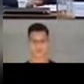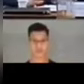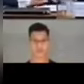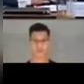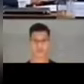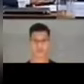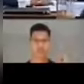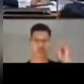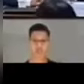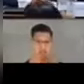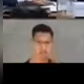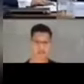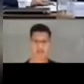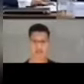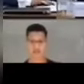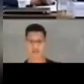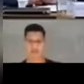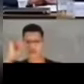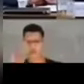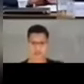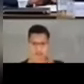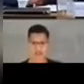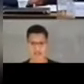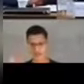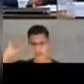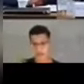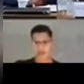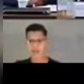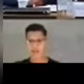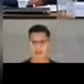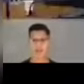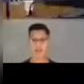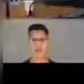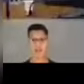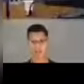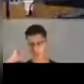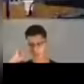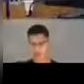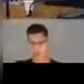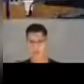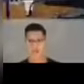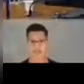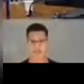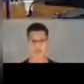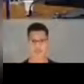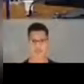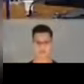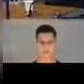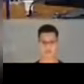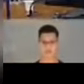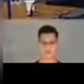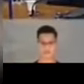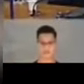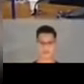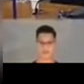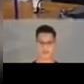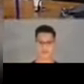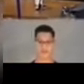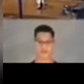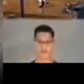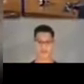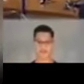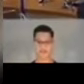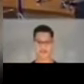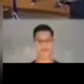fala. Ele está errado, Randolfo. O senhor não tem o direito à fala. Quem manda pela ordem, senhor presidente. Presidente. Presidente. Presidente. Espera um pouquinho. Pela ordem,